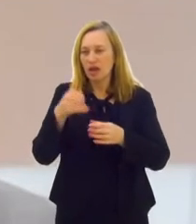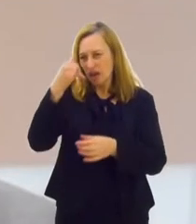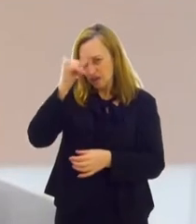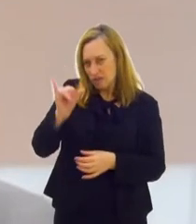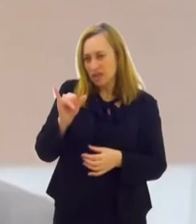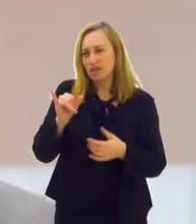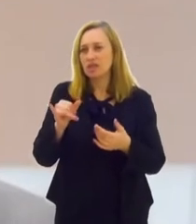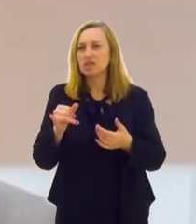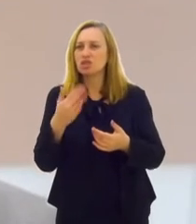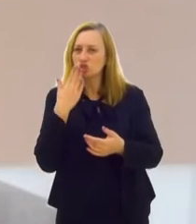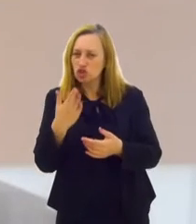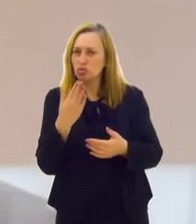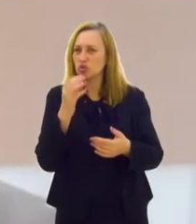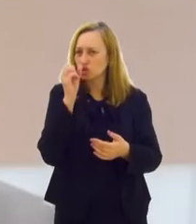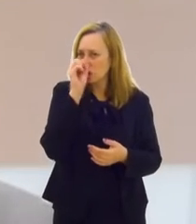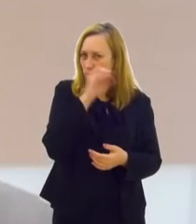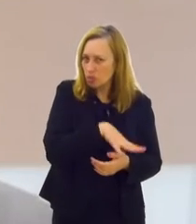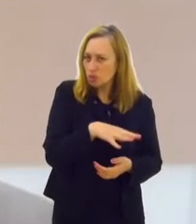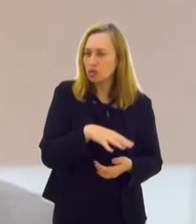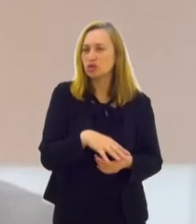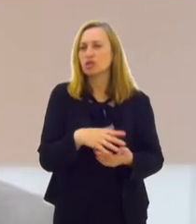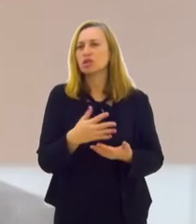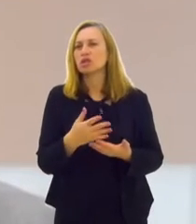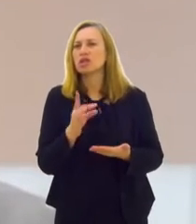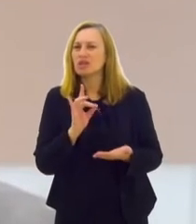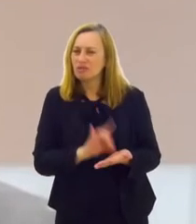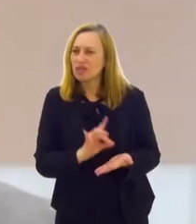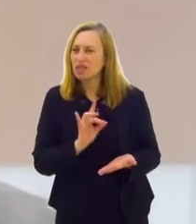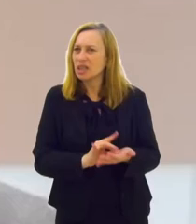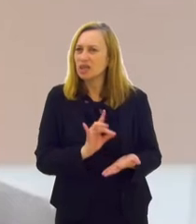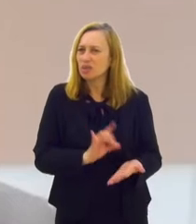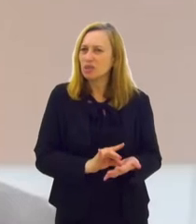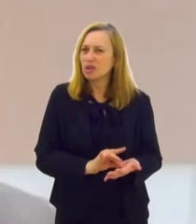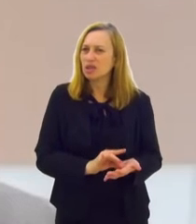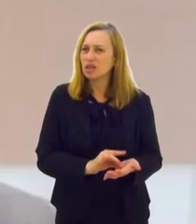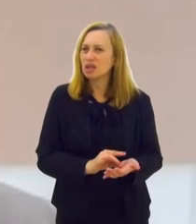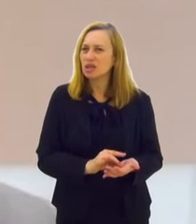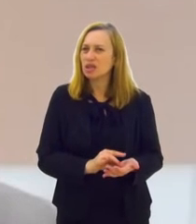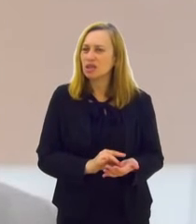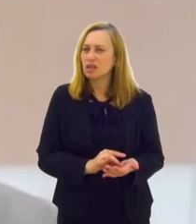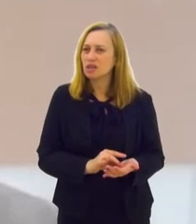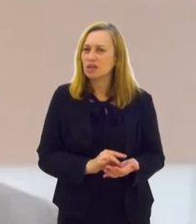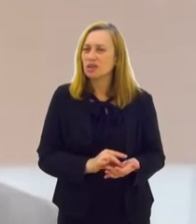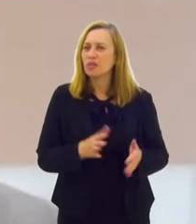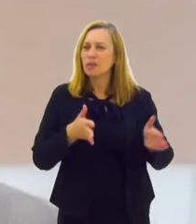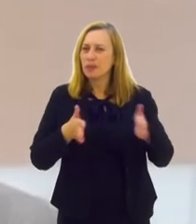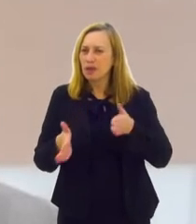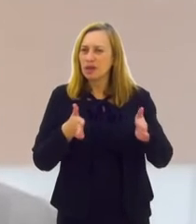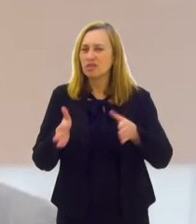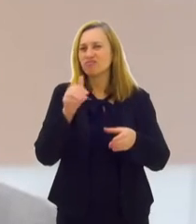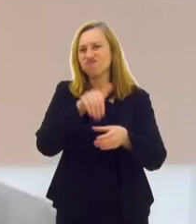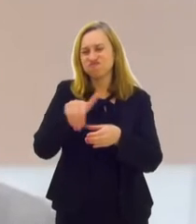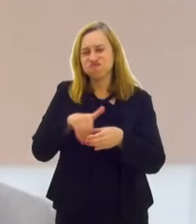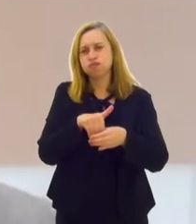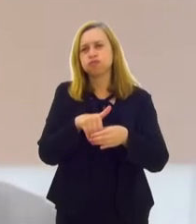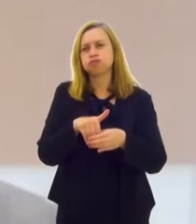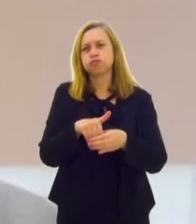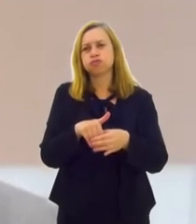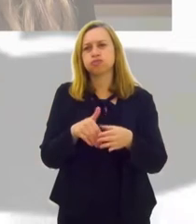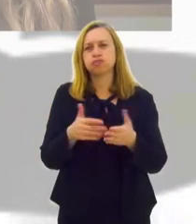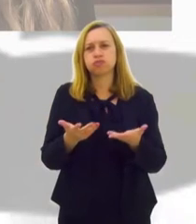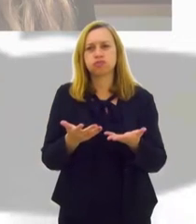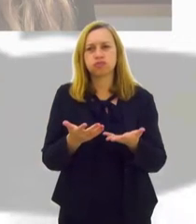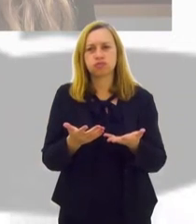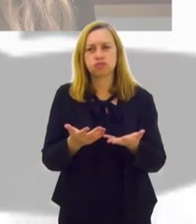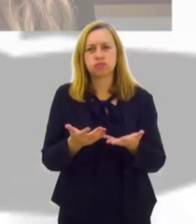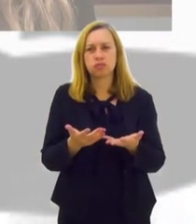evitar esse tipo de abuso, esse tipo de excesso, que realmente torna o período eleitoral,